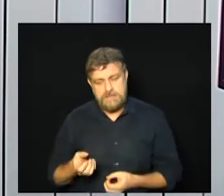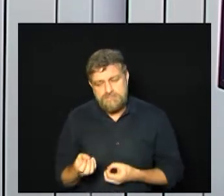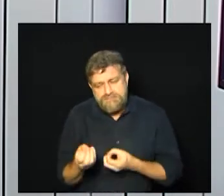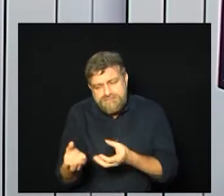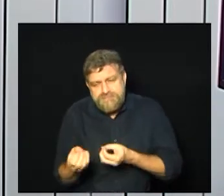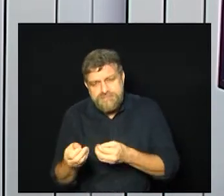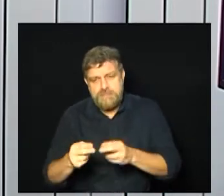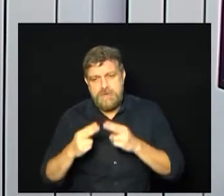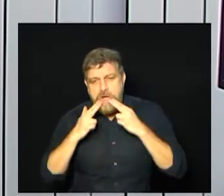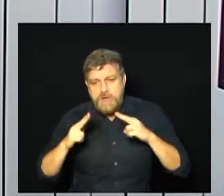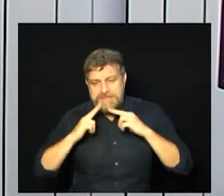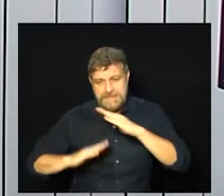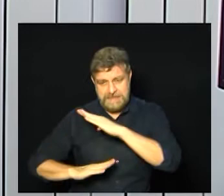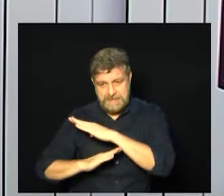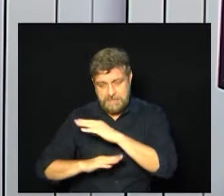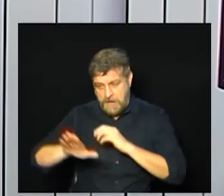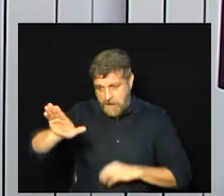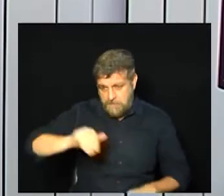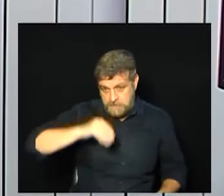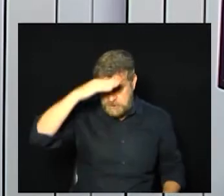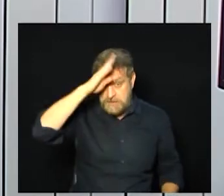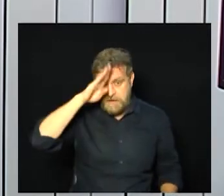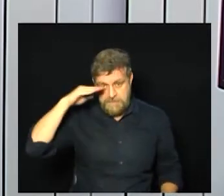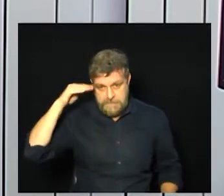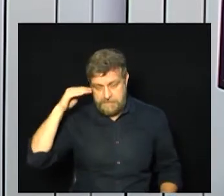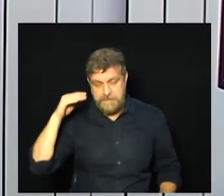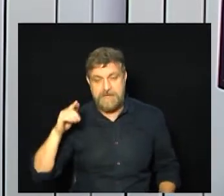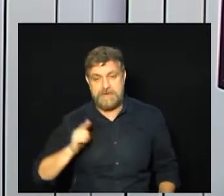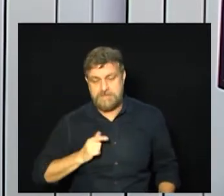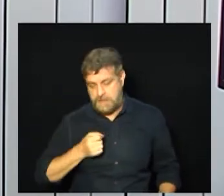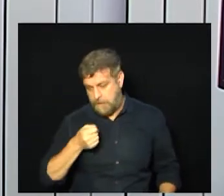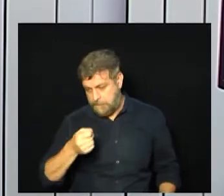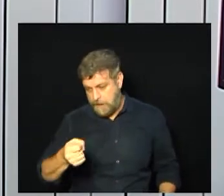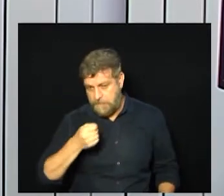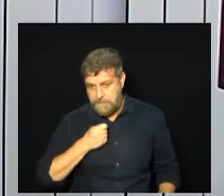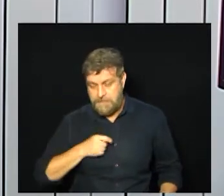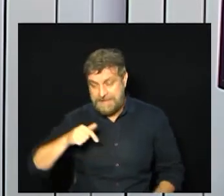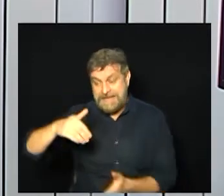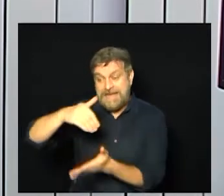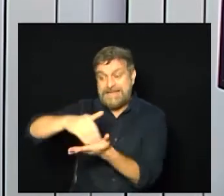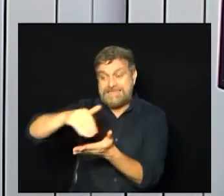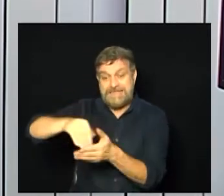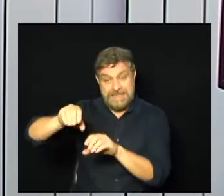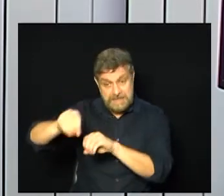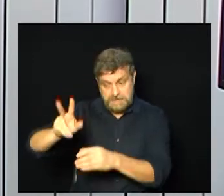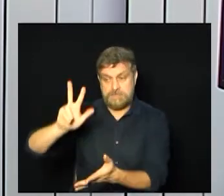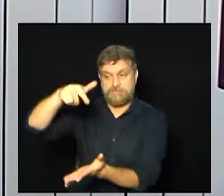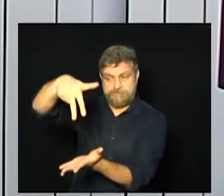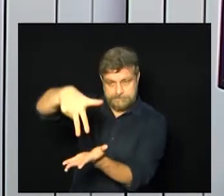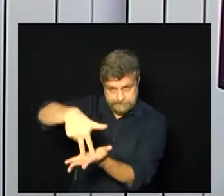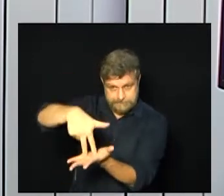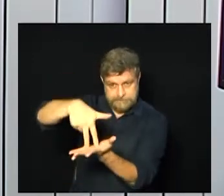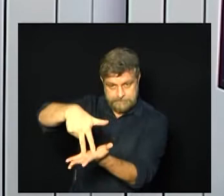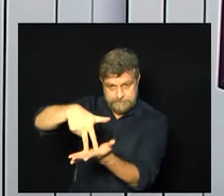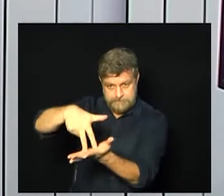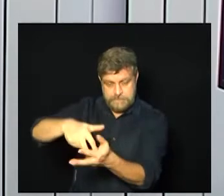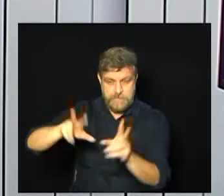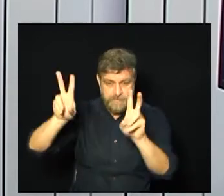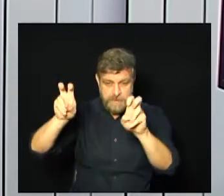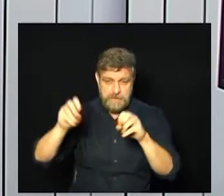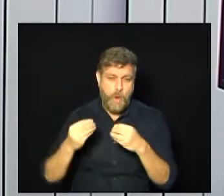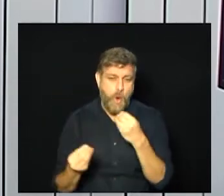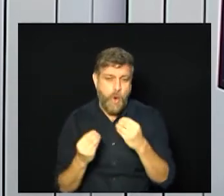Câmara Notícia. Eu vou acionar nossa repórter Mariana Meira, que está na Secretaria de Educação. Vamos abordar o